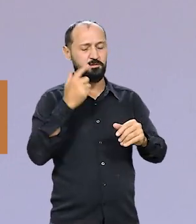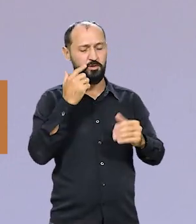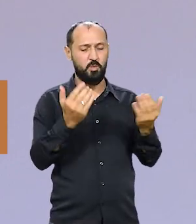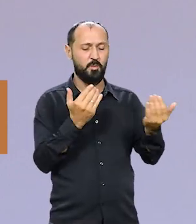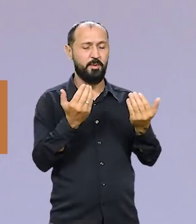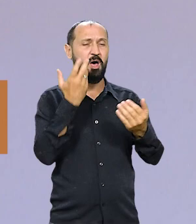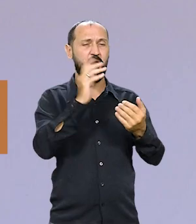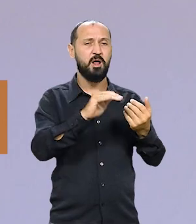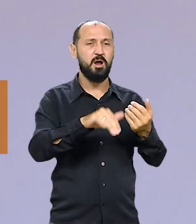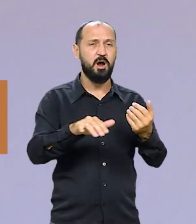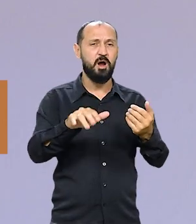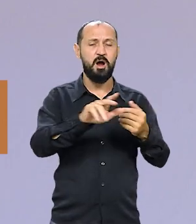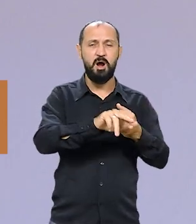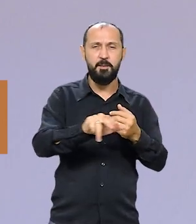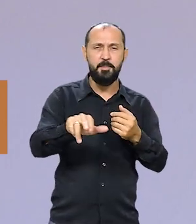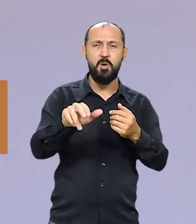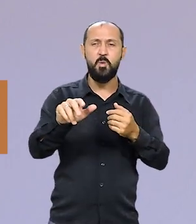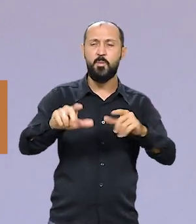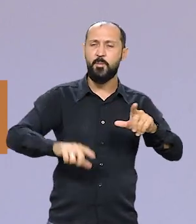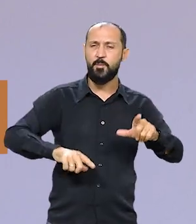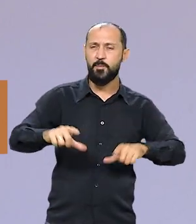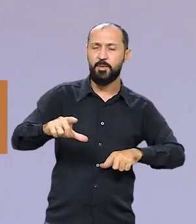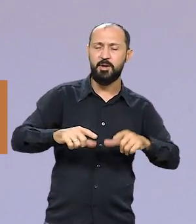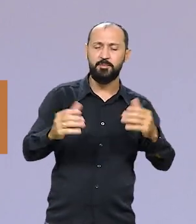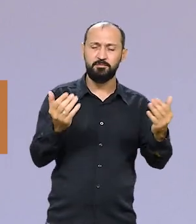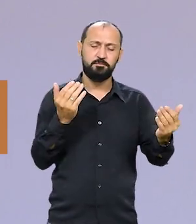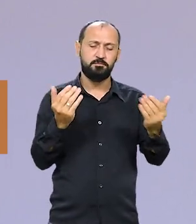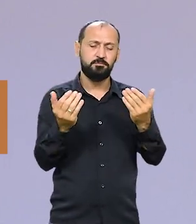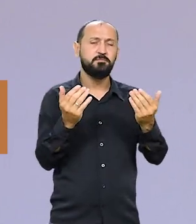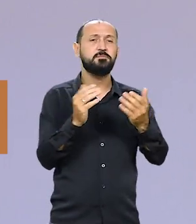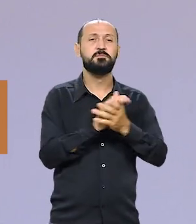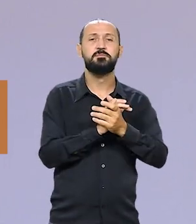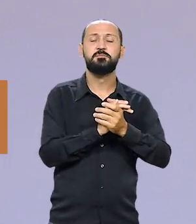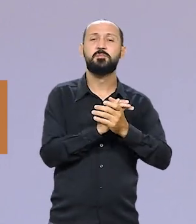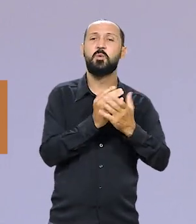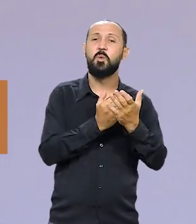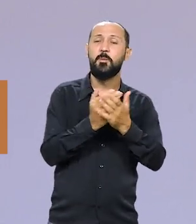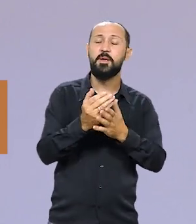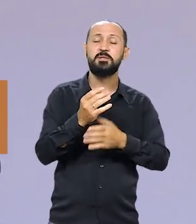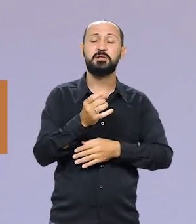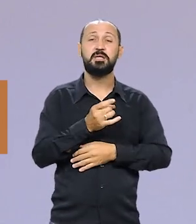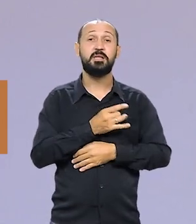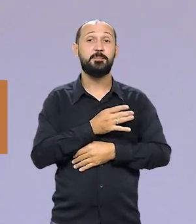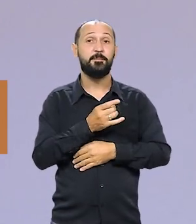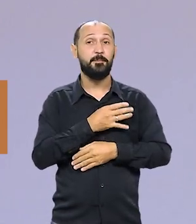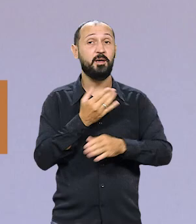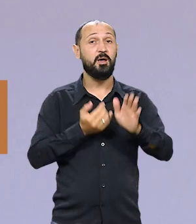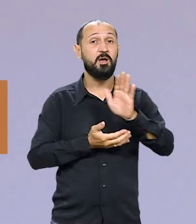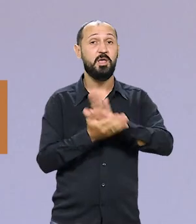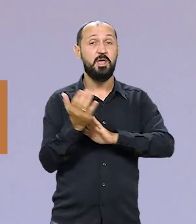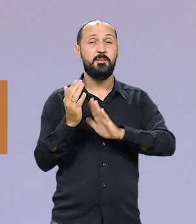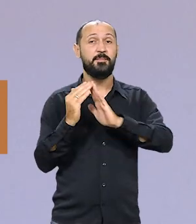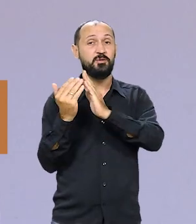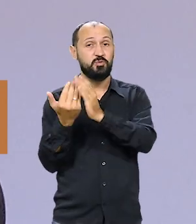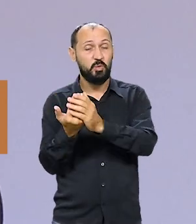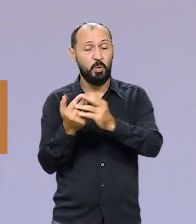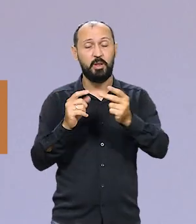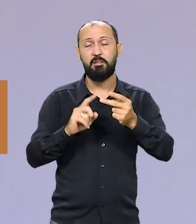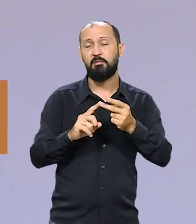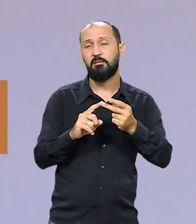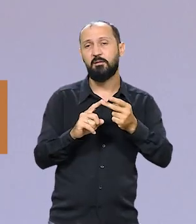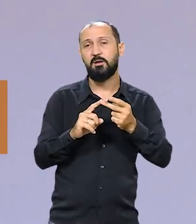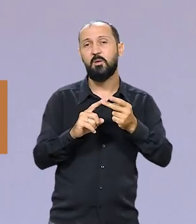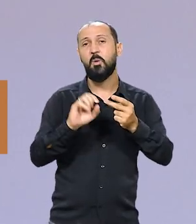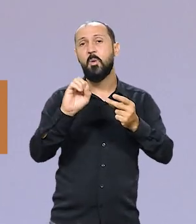aos irmãos, aos priminhos, aos amiguinhos, começa a ter medo de ir à escola ou ter